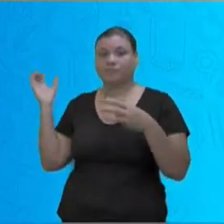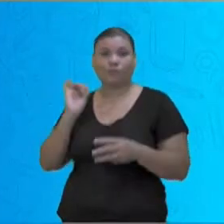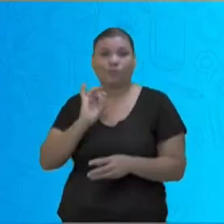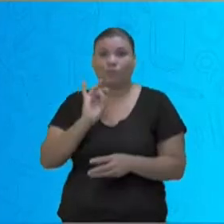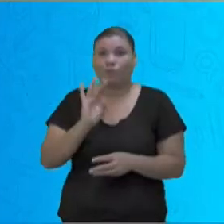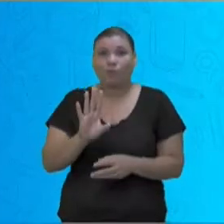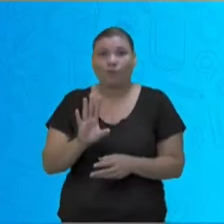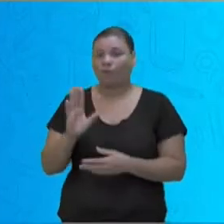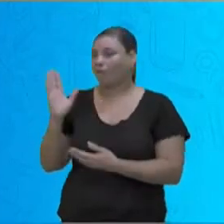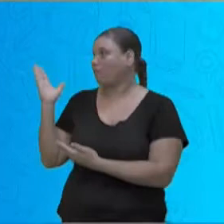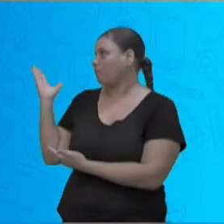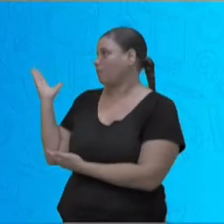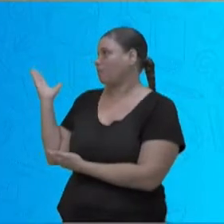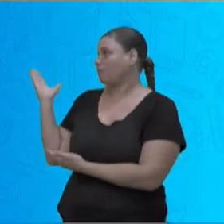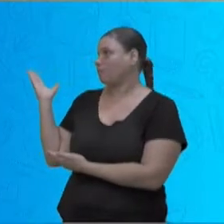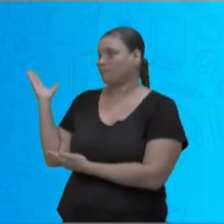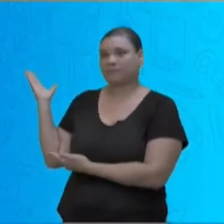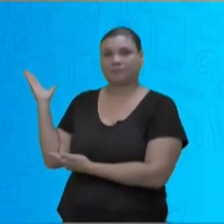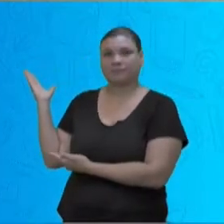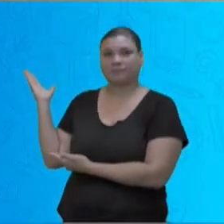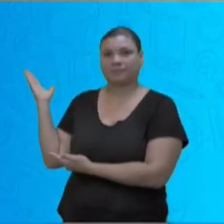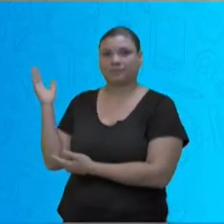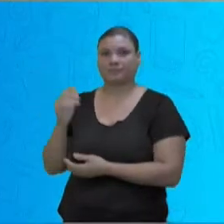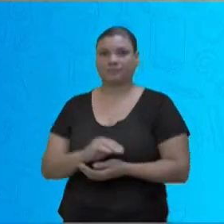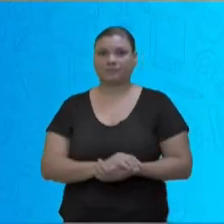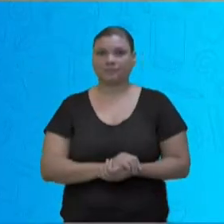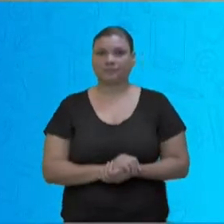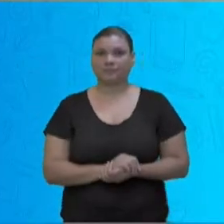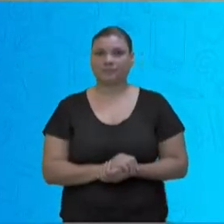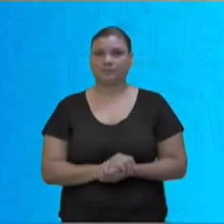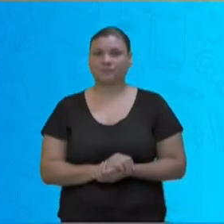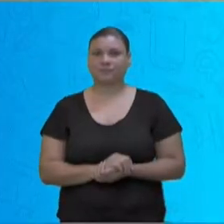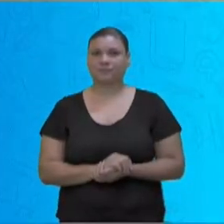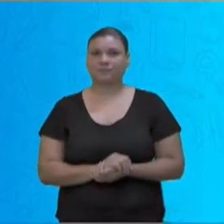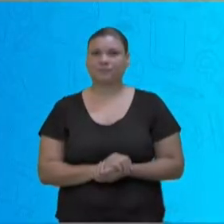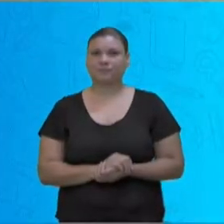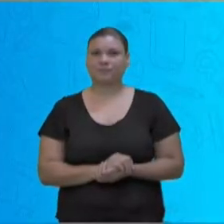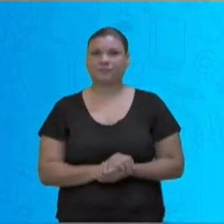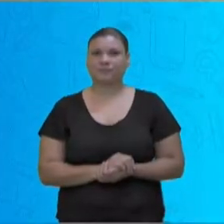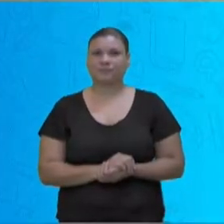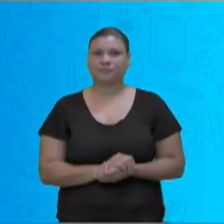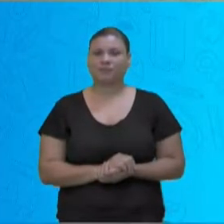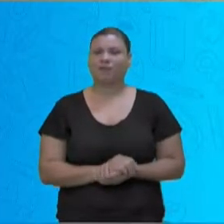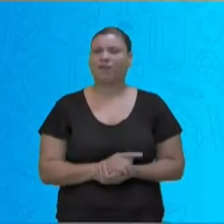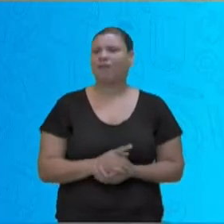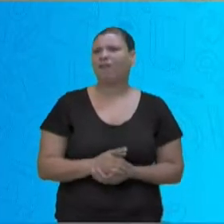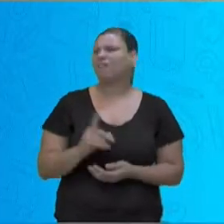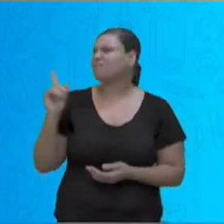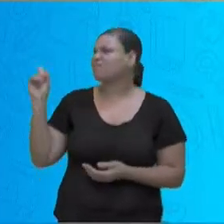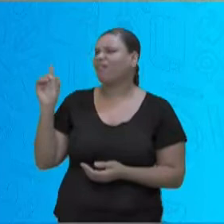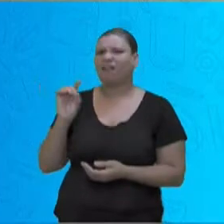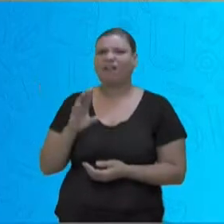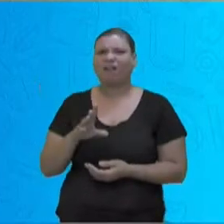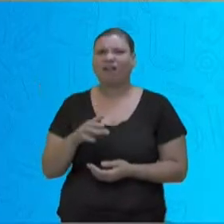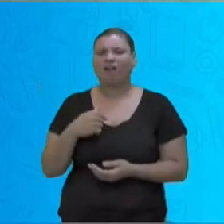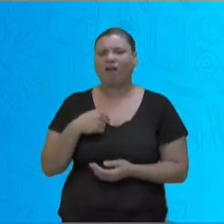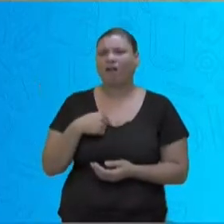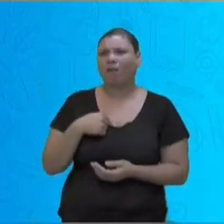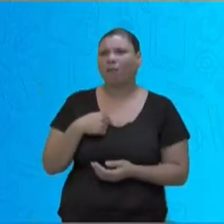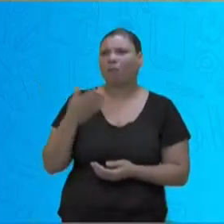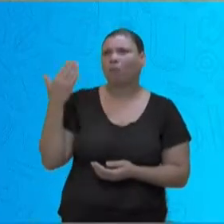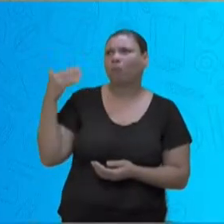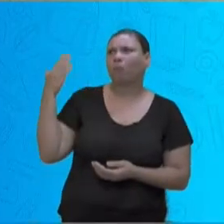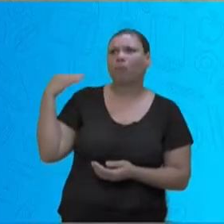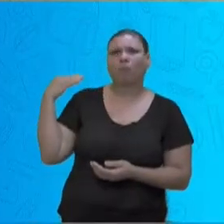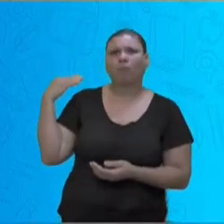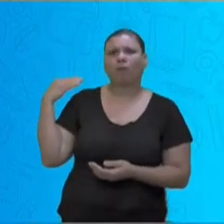Am, are e is. Mas professora, eu aprendi lá na escola que é I